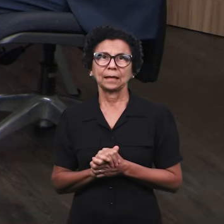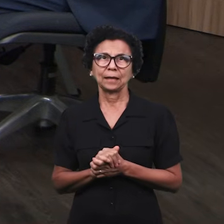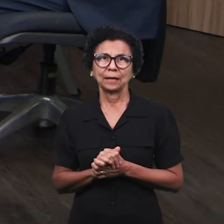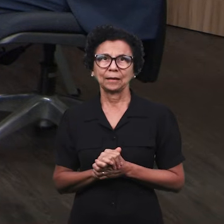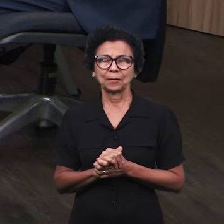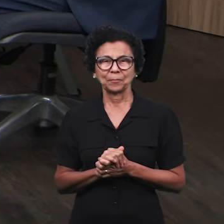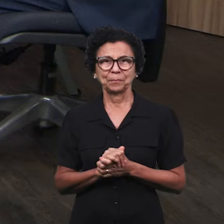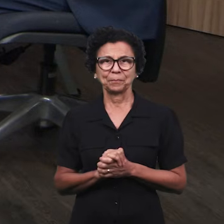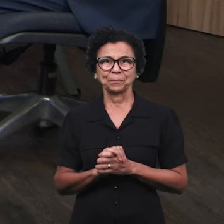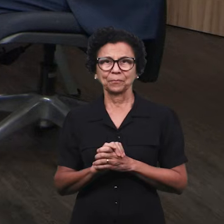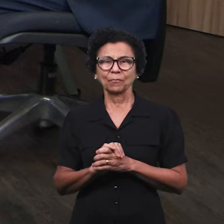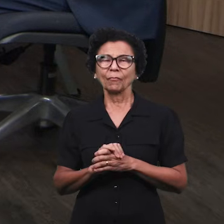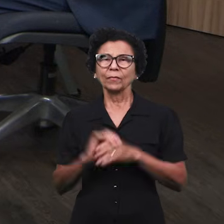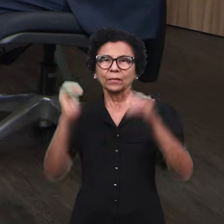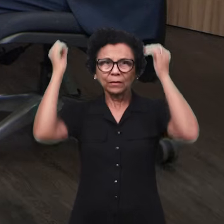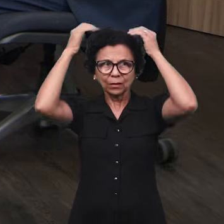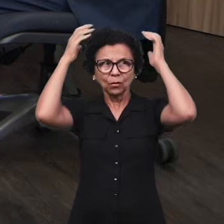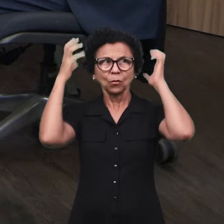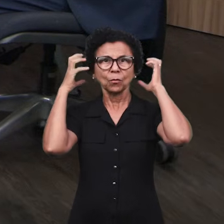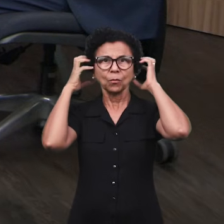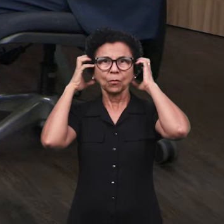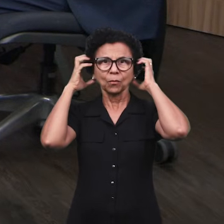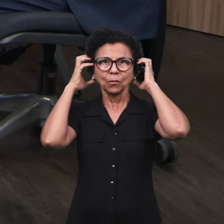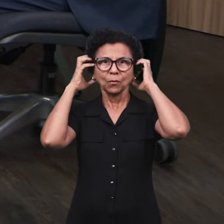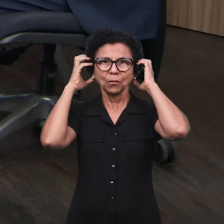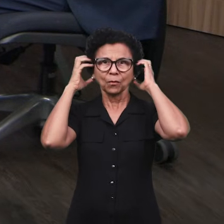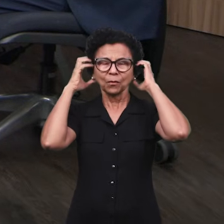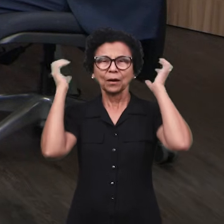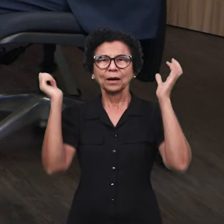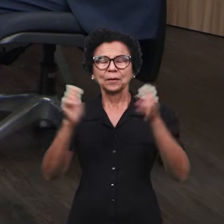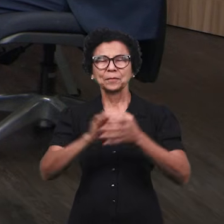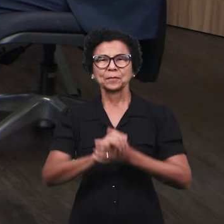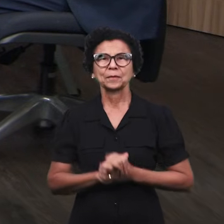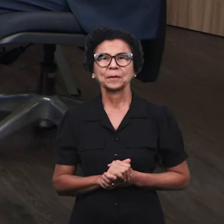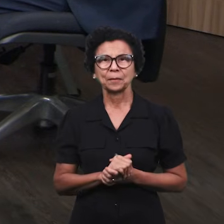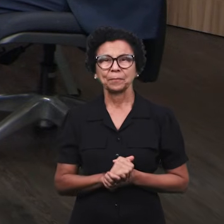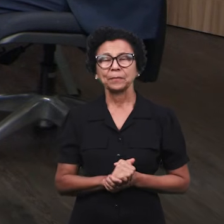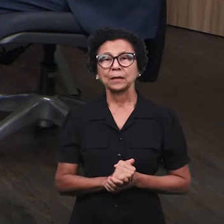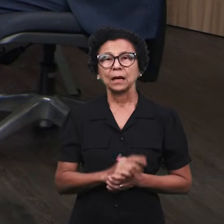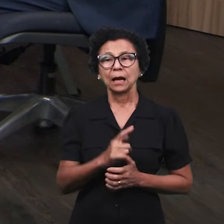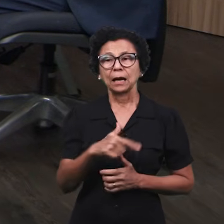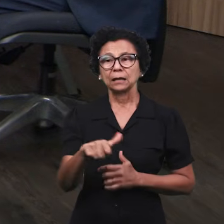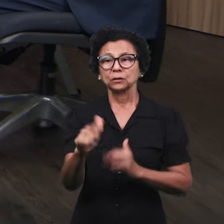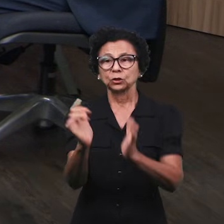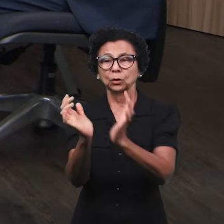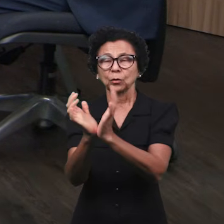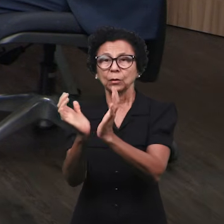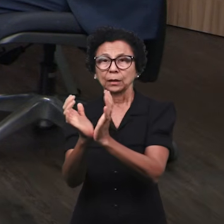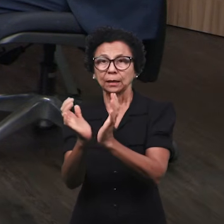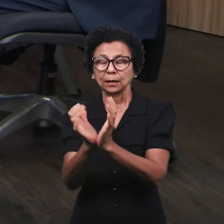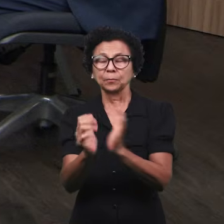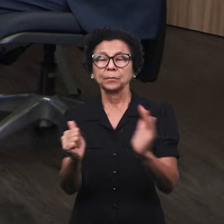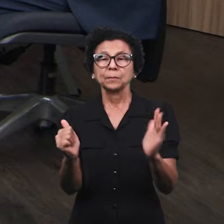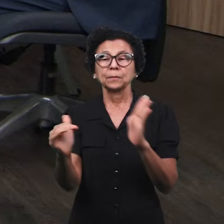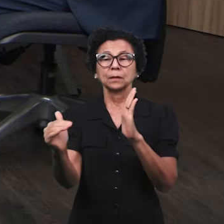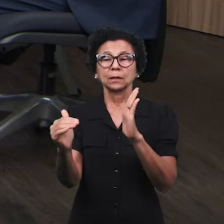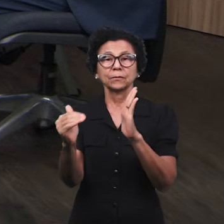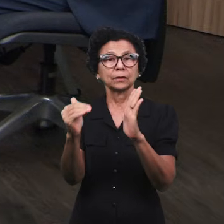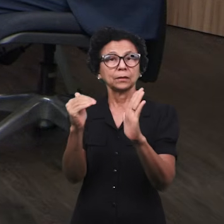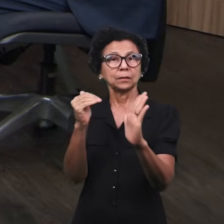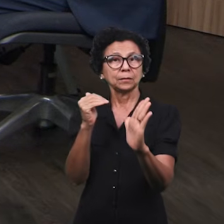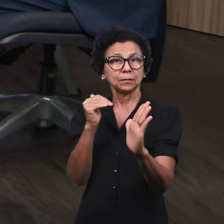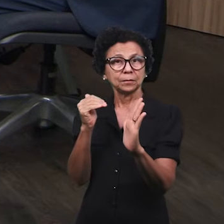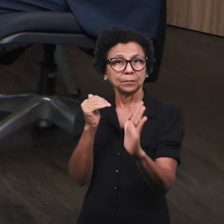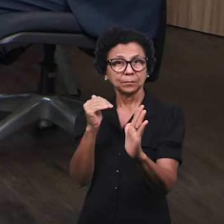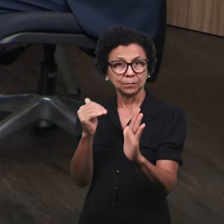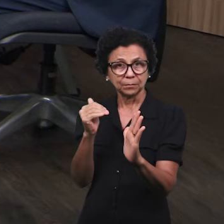da projeção, que eles nem me conheciam direito, mandava mensagem não, era e-mail, mandava e-mail, por favor, manda para mim o drive das aulas